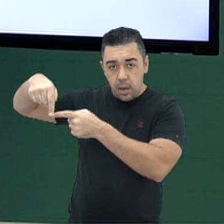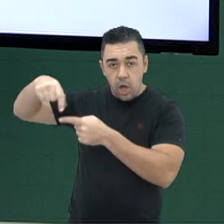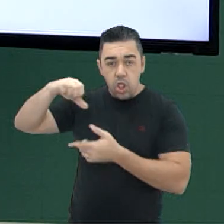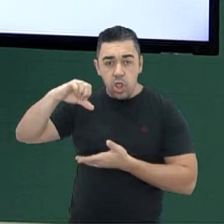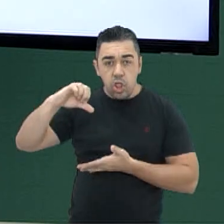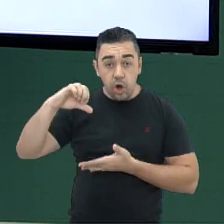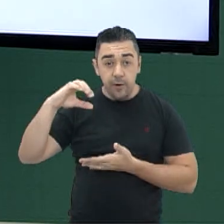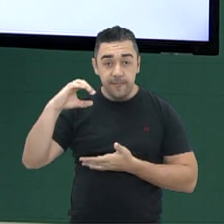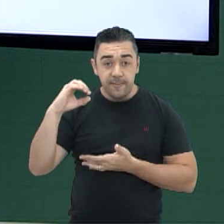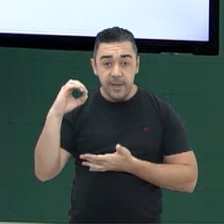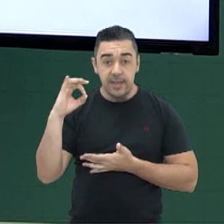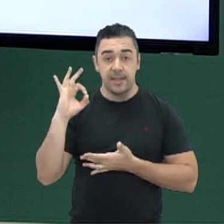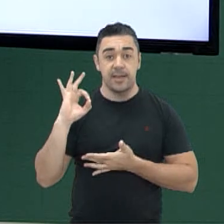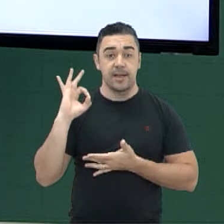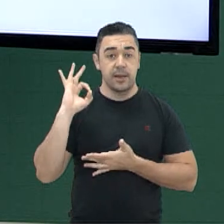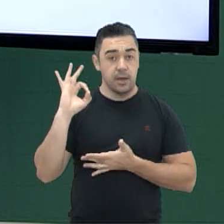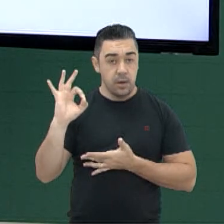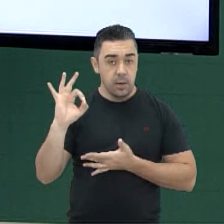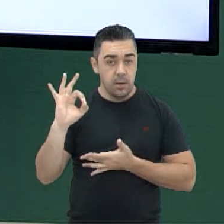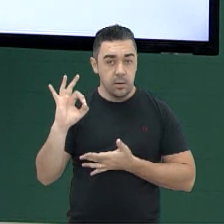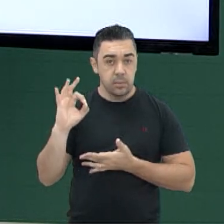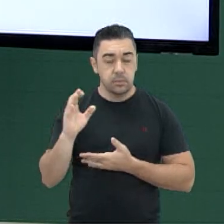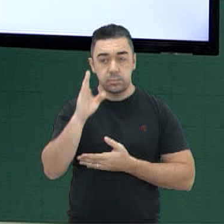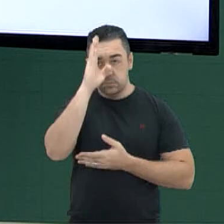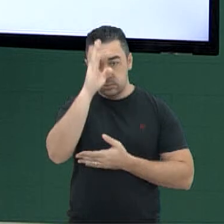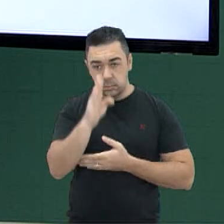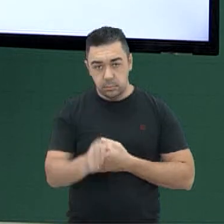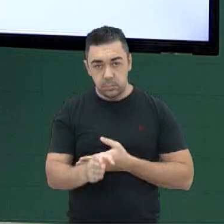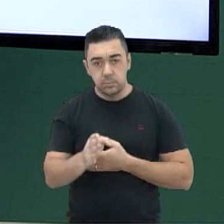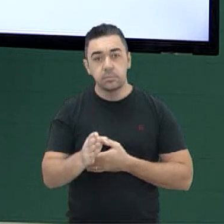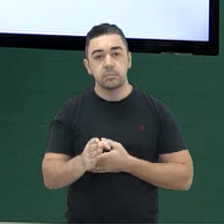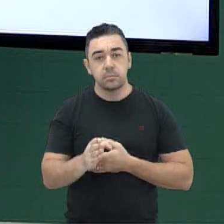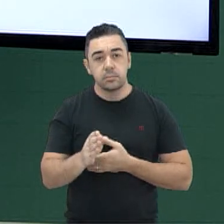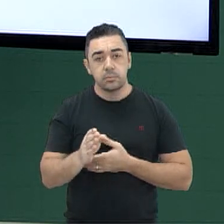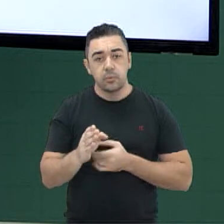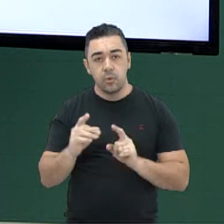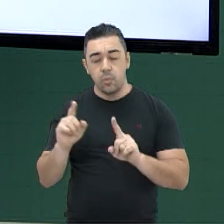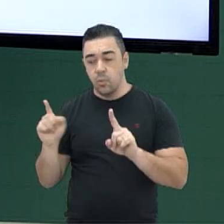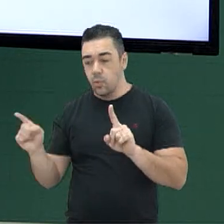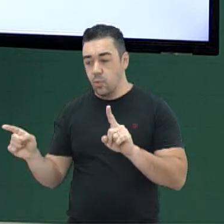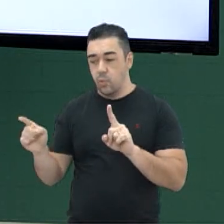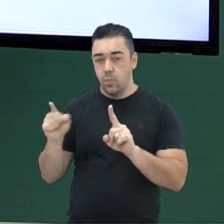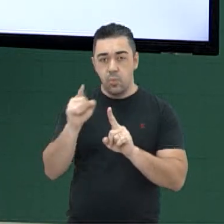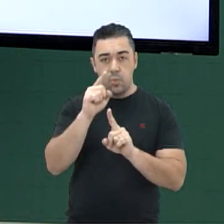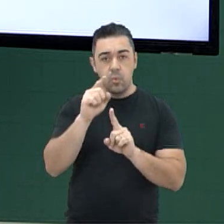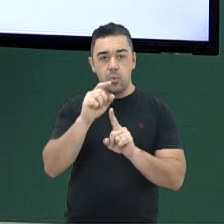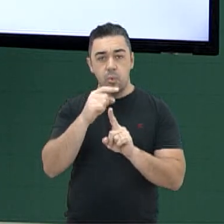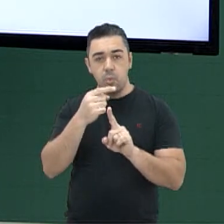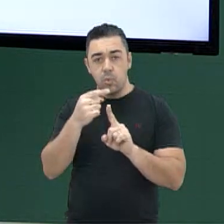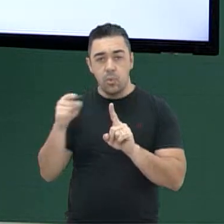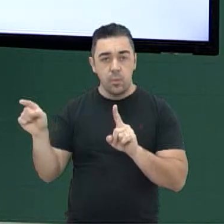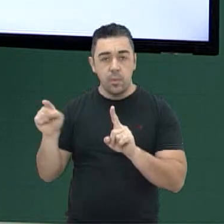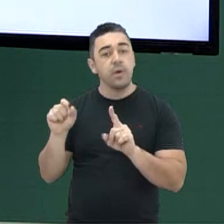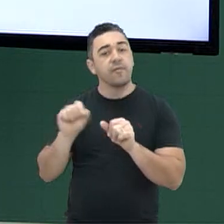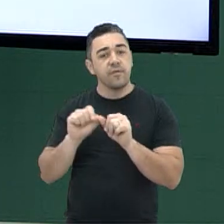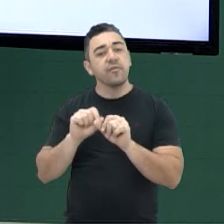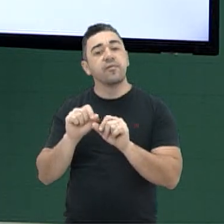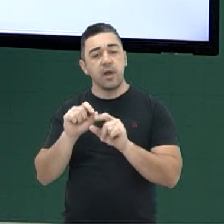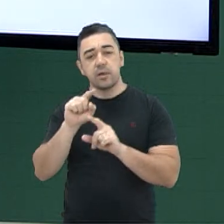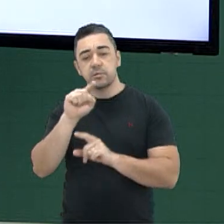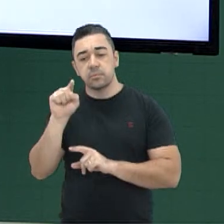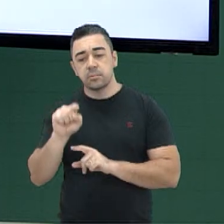chão, lembram? Então ela forma uma perpendicular com o lado oposto, formando o ângulo de 90